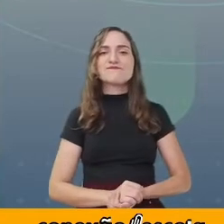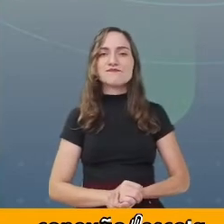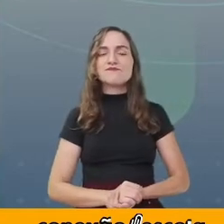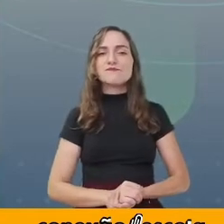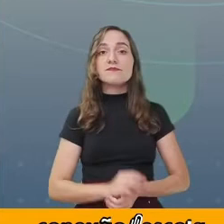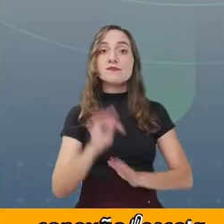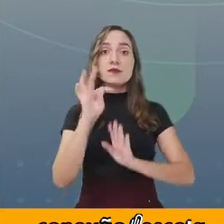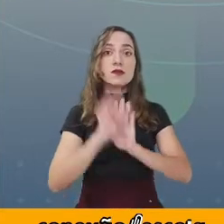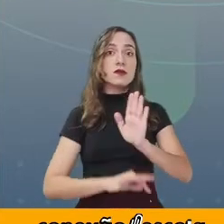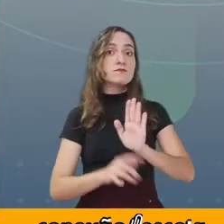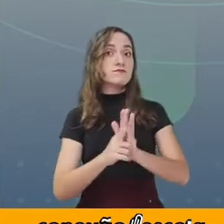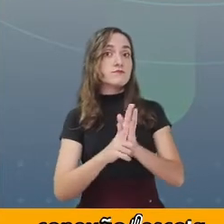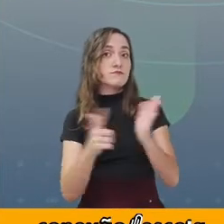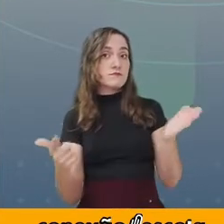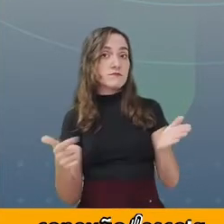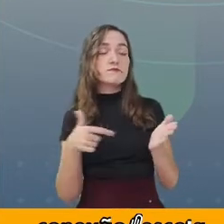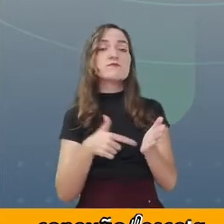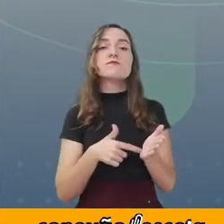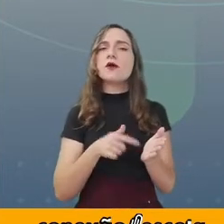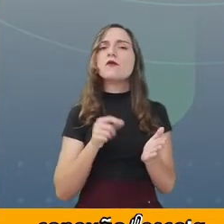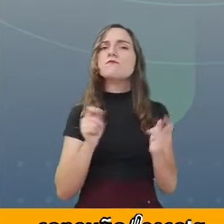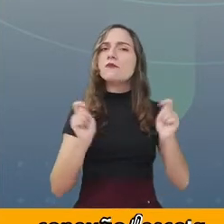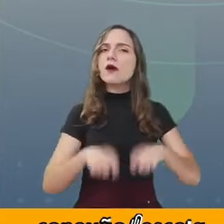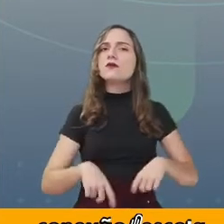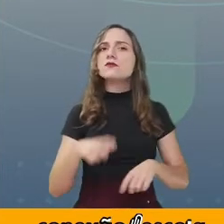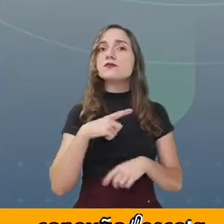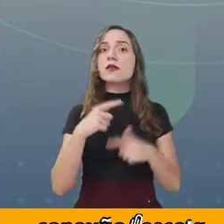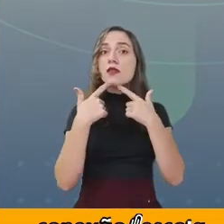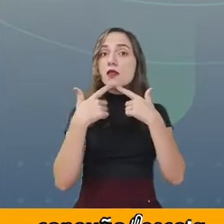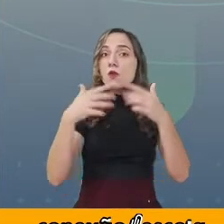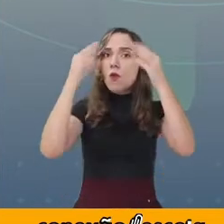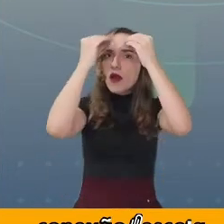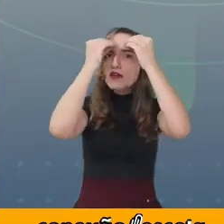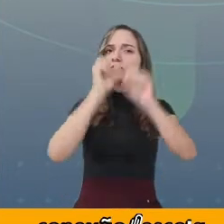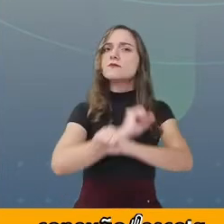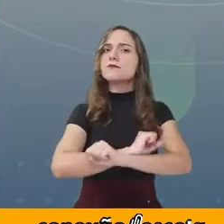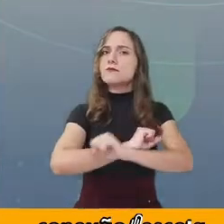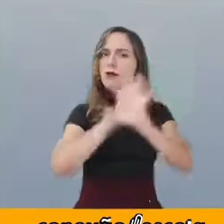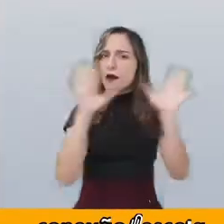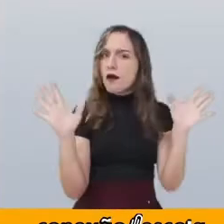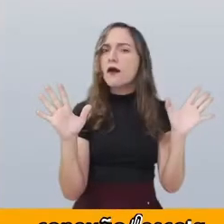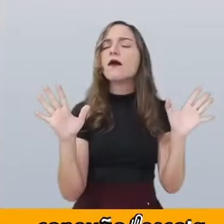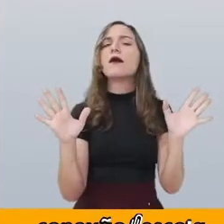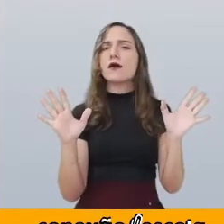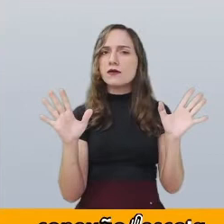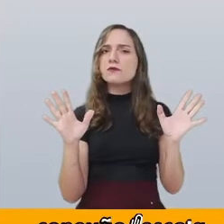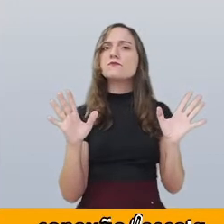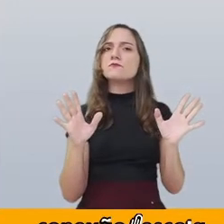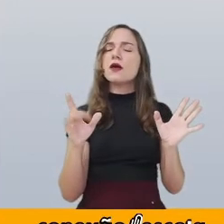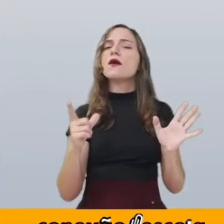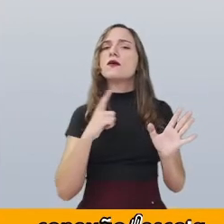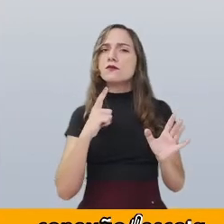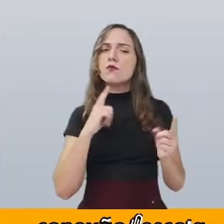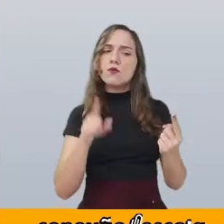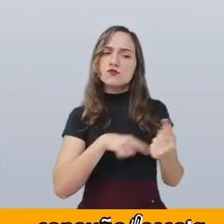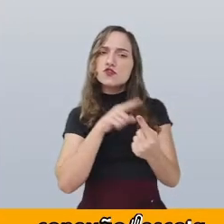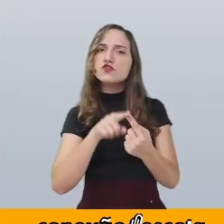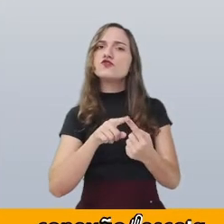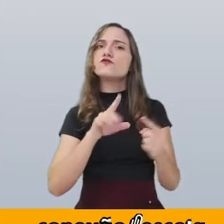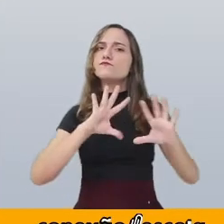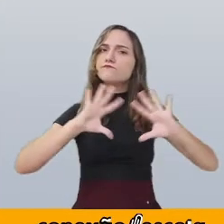O texto jornalístico utiliza uma linguagem clara, imparcial e